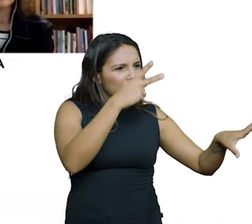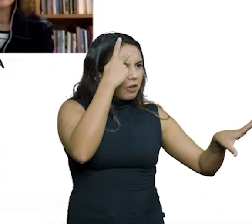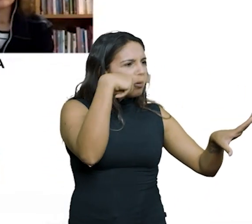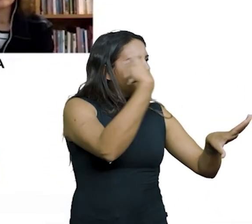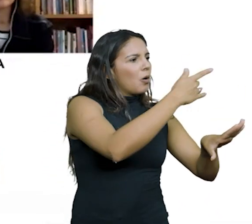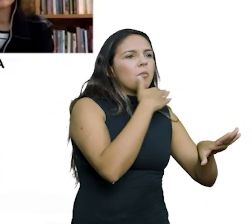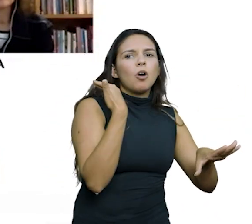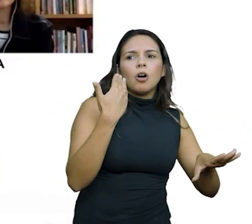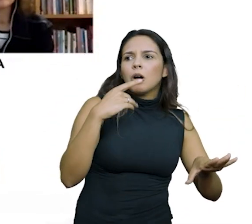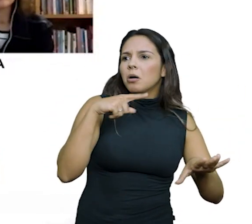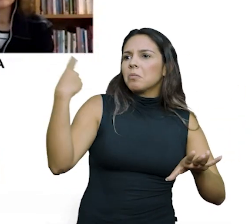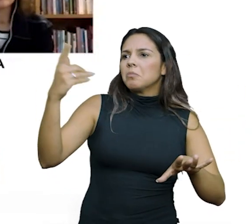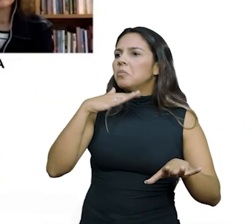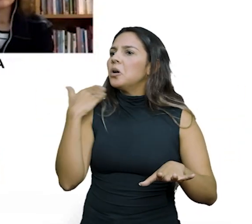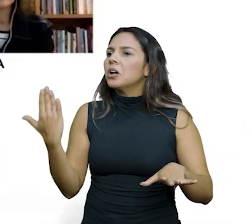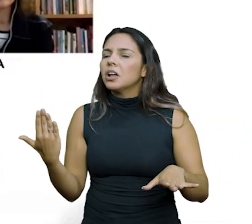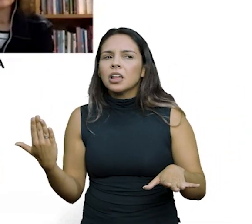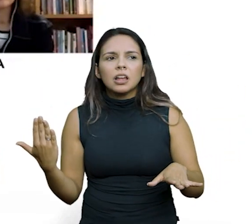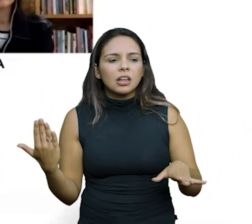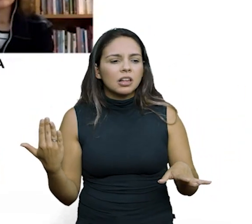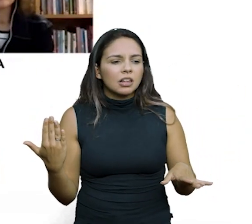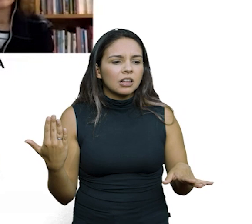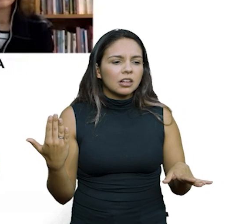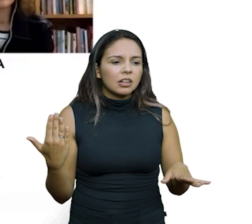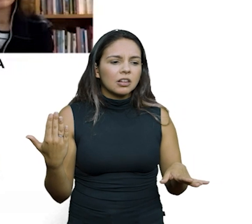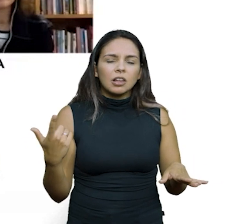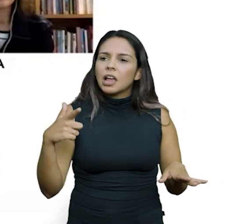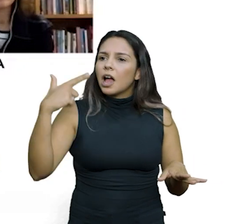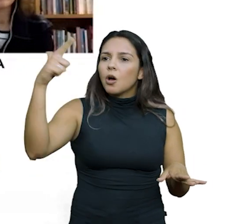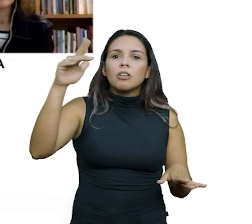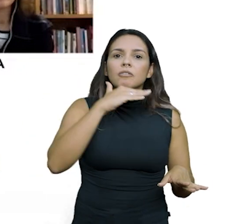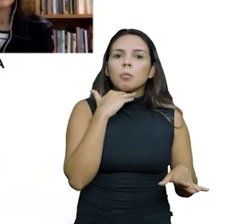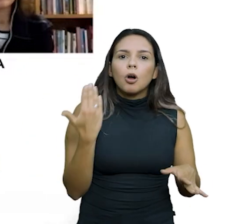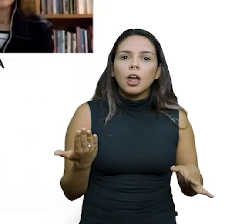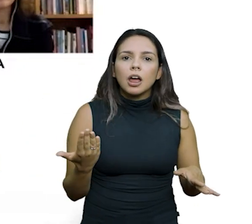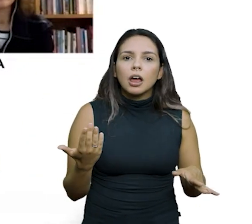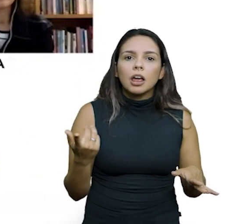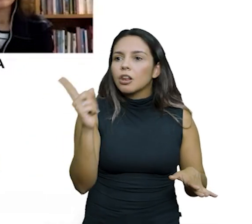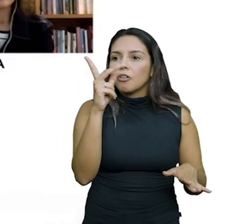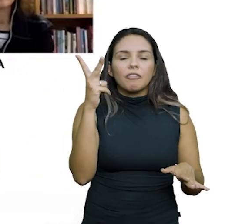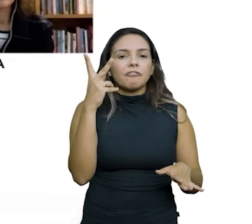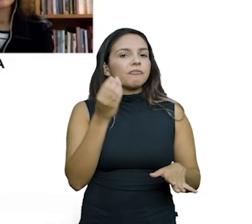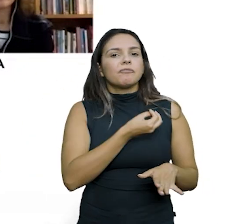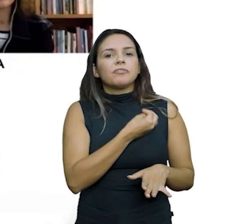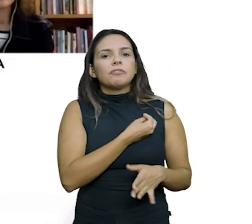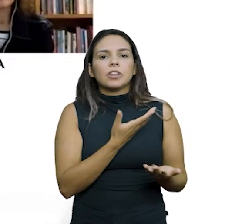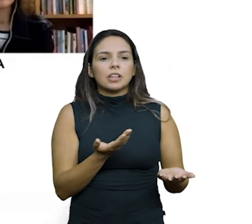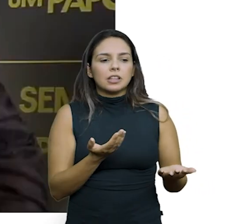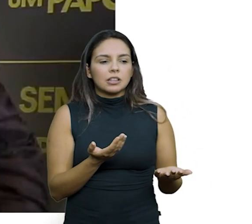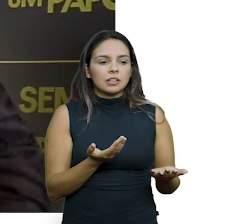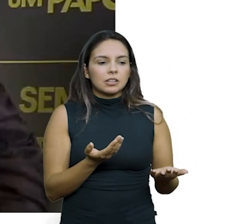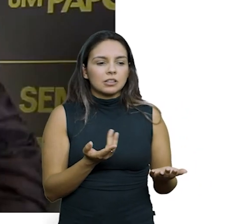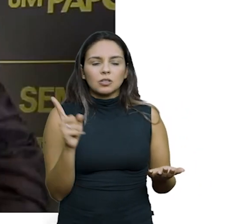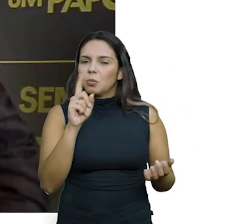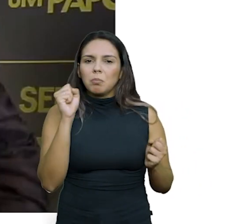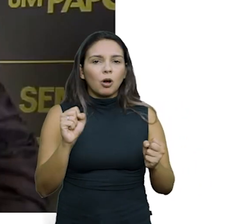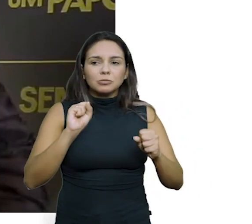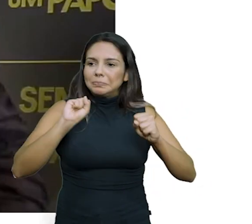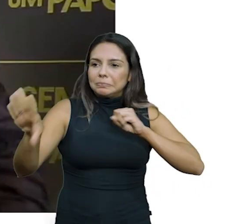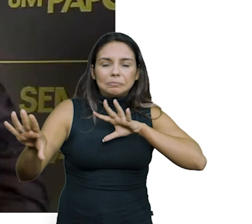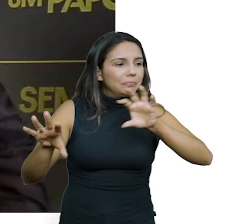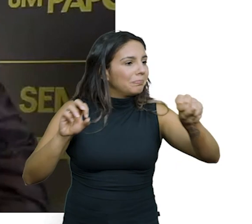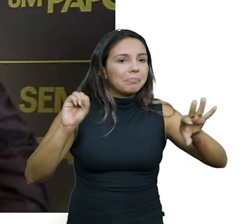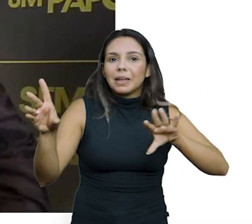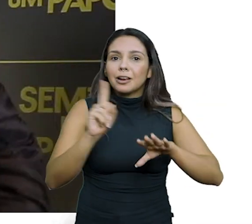outra vai morrer, e a outra vai morrer. É que eu falei, vem cá, minha senhora, a outra vai morrer, a outra não vai sobreviver. Não pode contaminar,